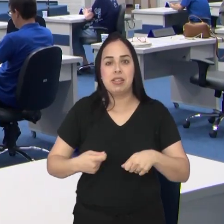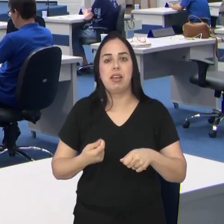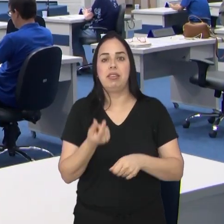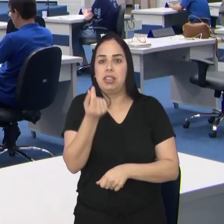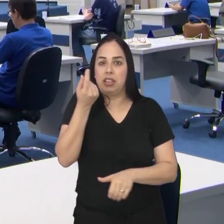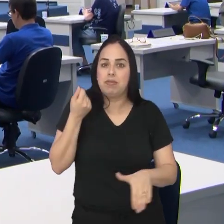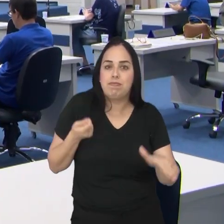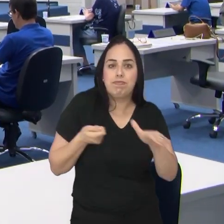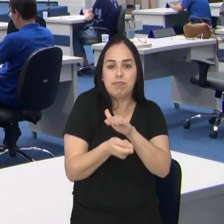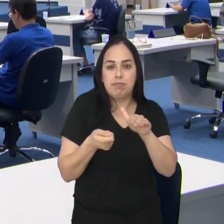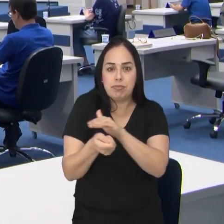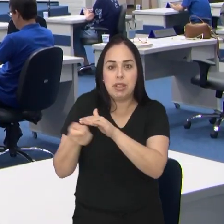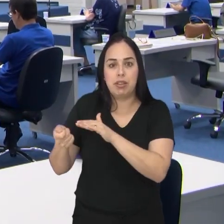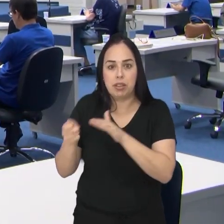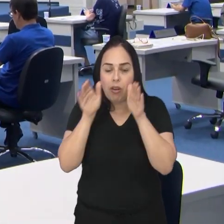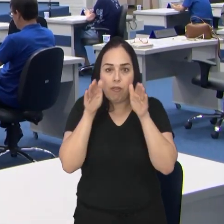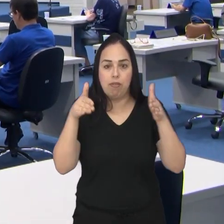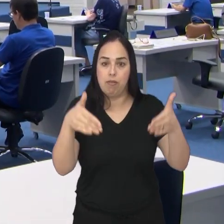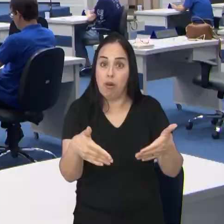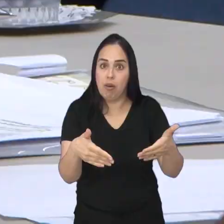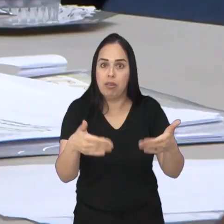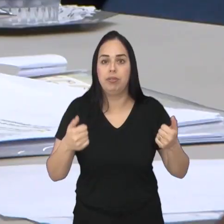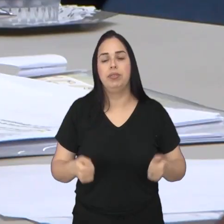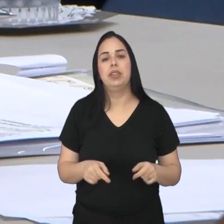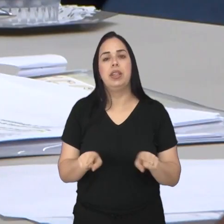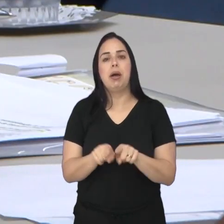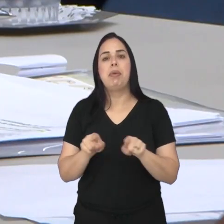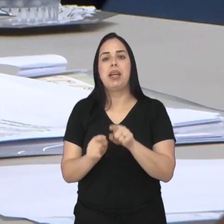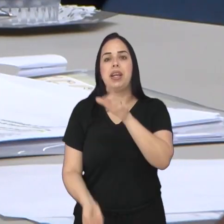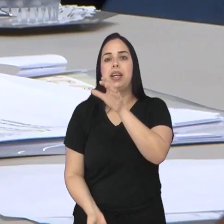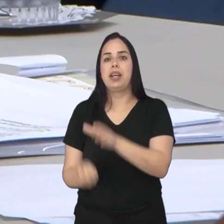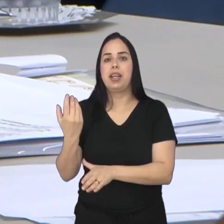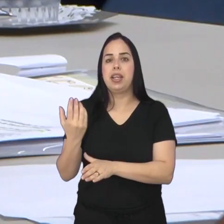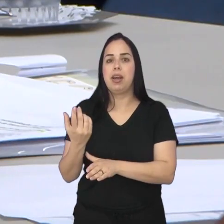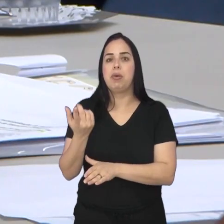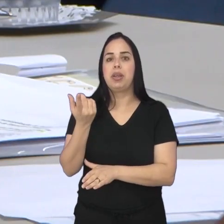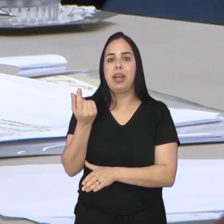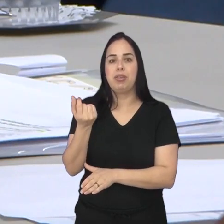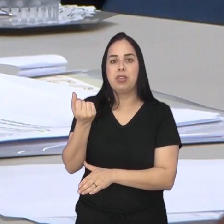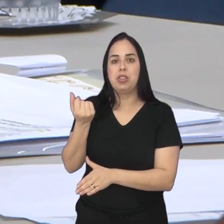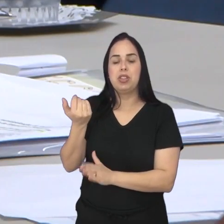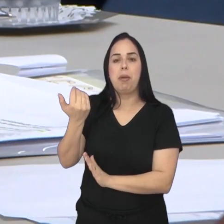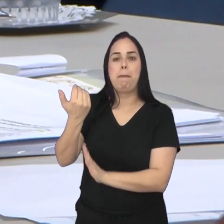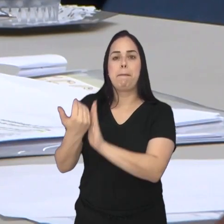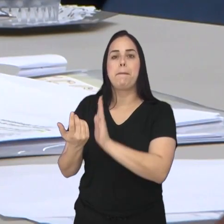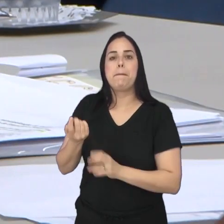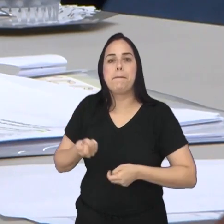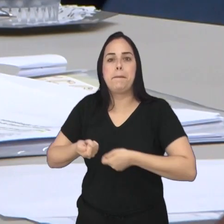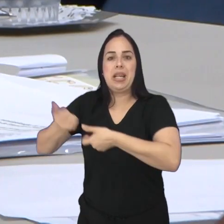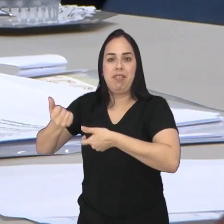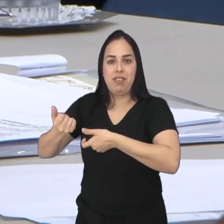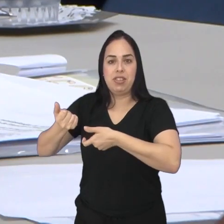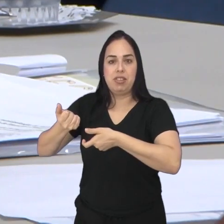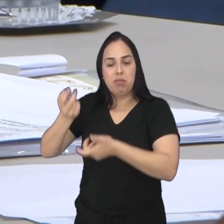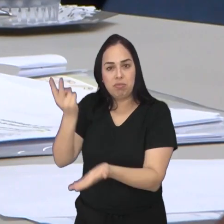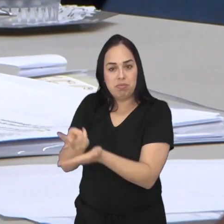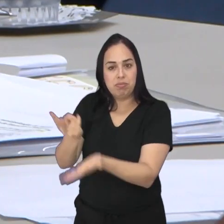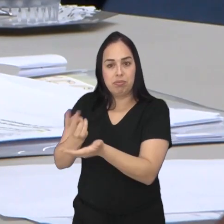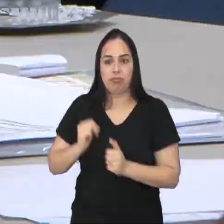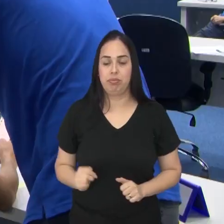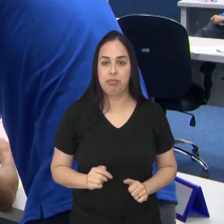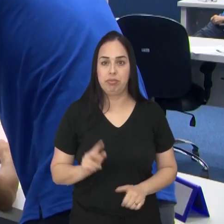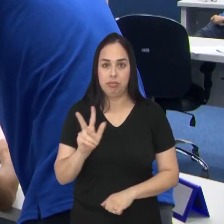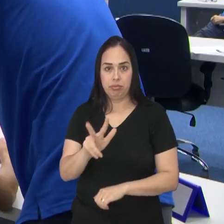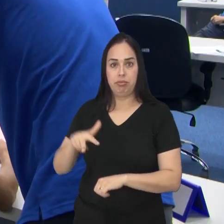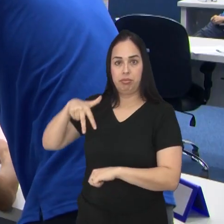offshores e fundos de investimentos exclusivos e também prevê a implantação do abono natalino do benefício de prestação